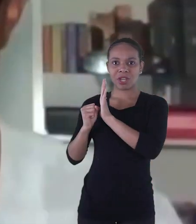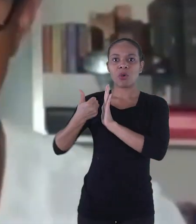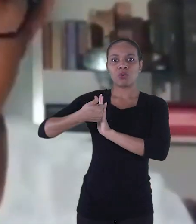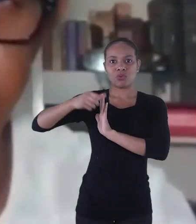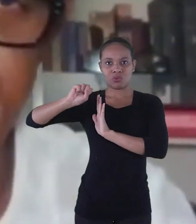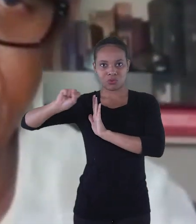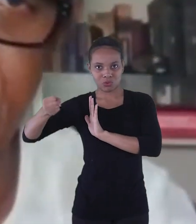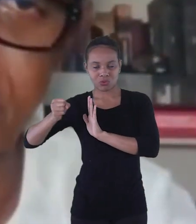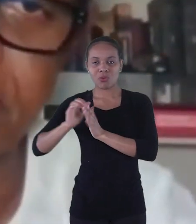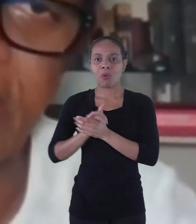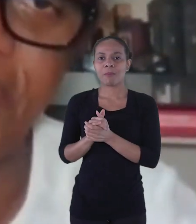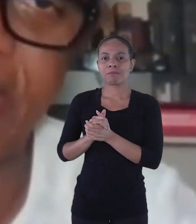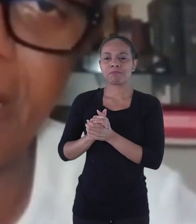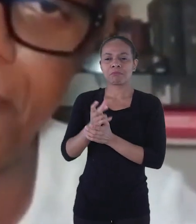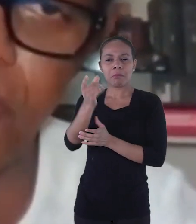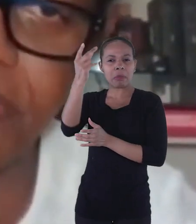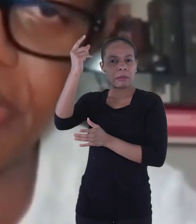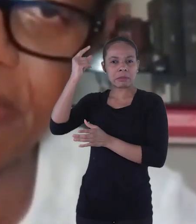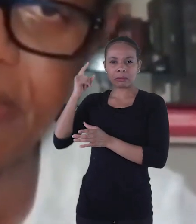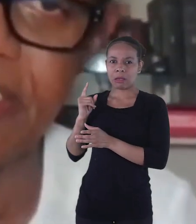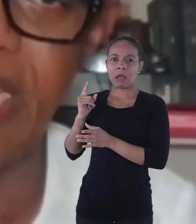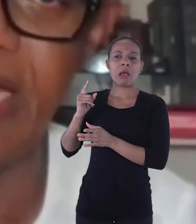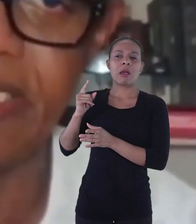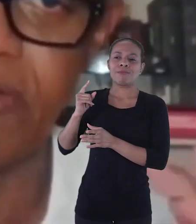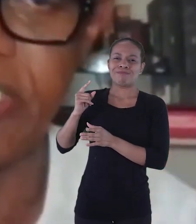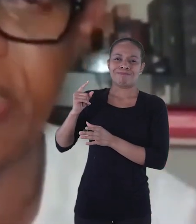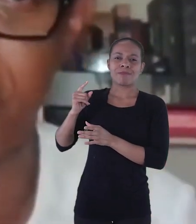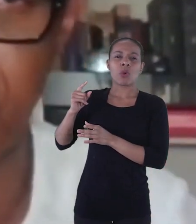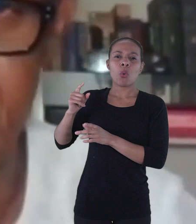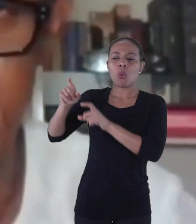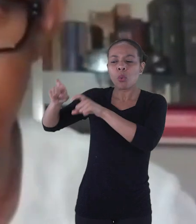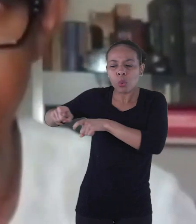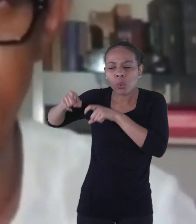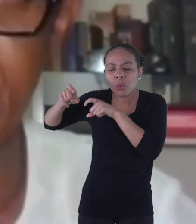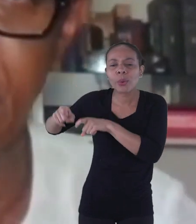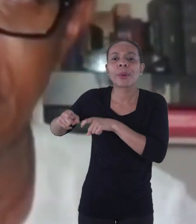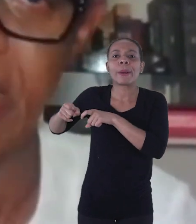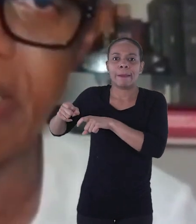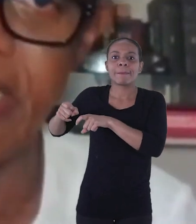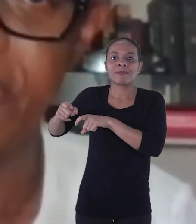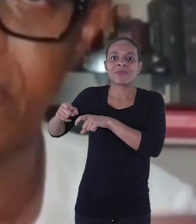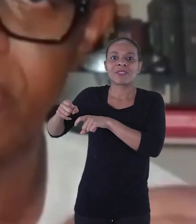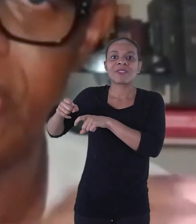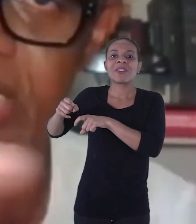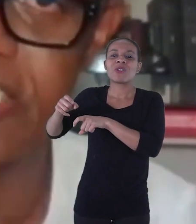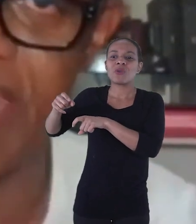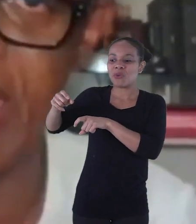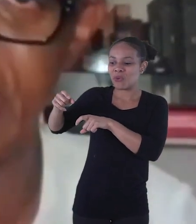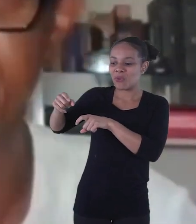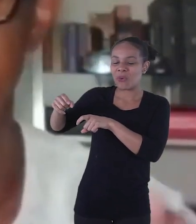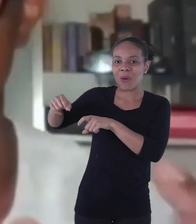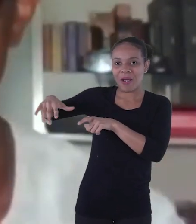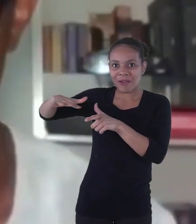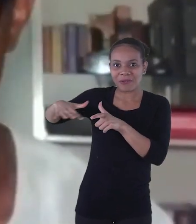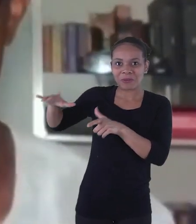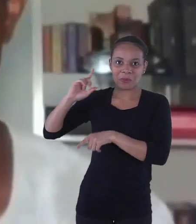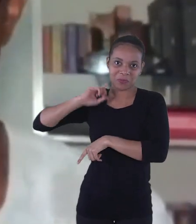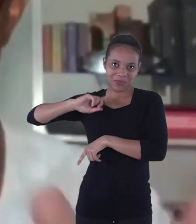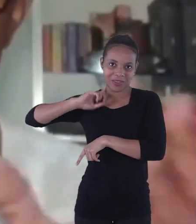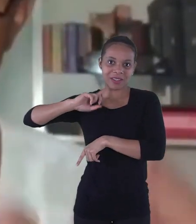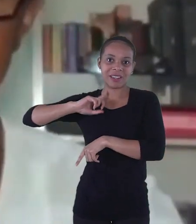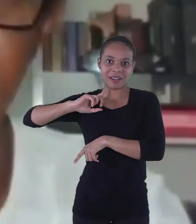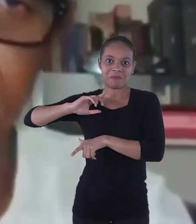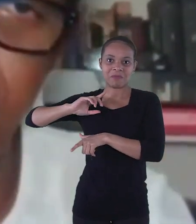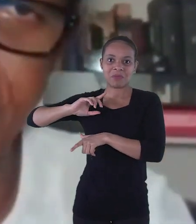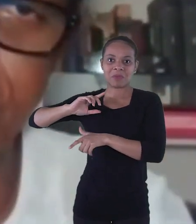no sertão da Farinha Podre, que é ali, né, o Triângulo Mineiro, né, naquela região do Rio das Velhas,